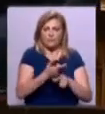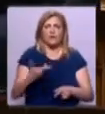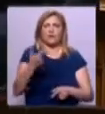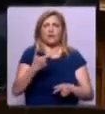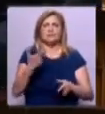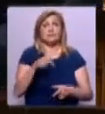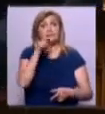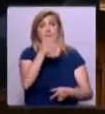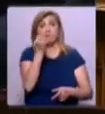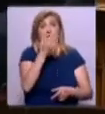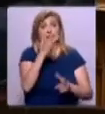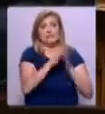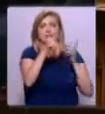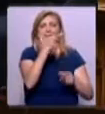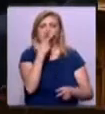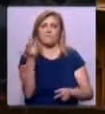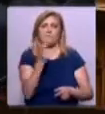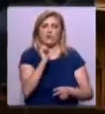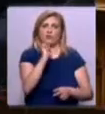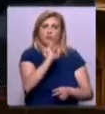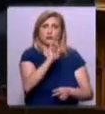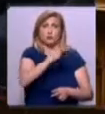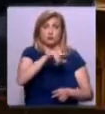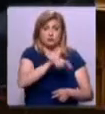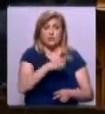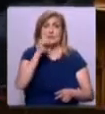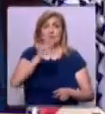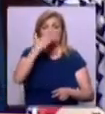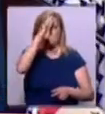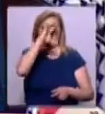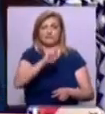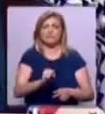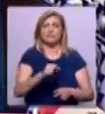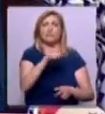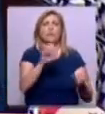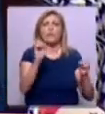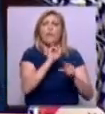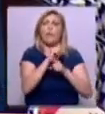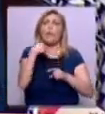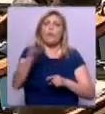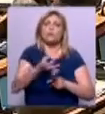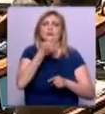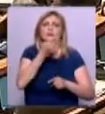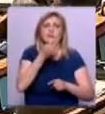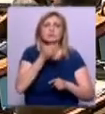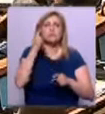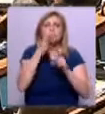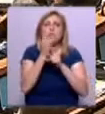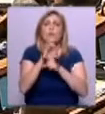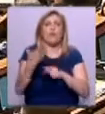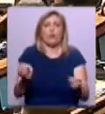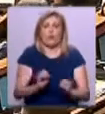um sinal enorme de fraqueza do vosso lado e do Sr. Primeiro-Ministro. Não têm outros argumentos senão esse.